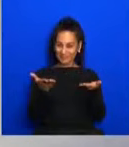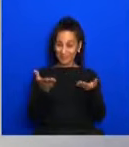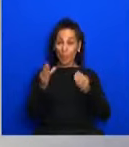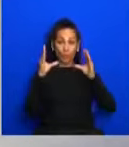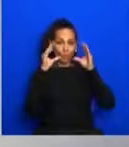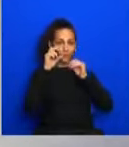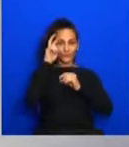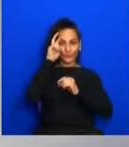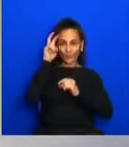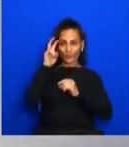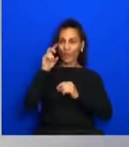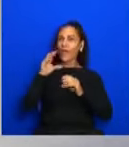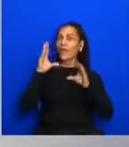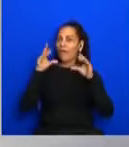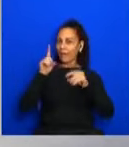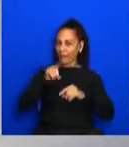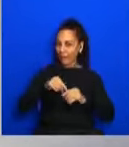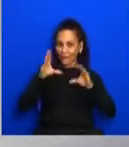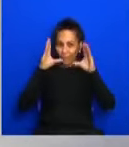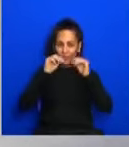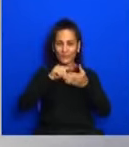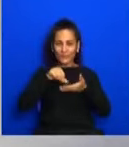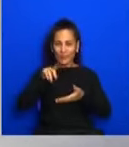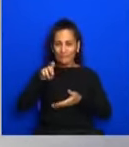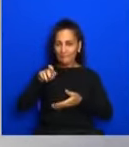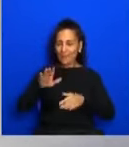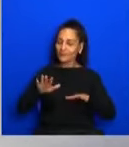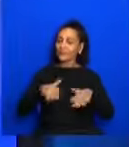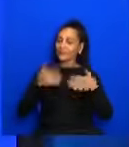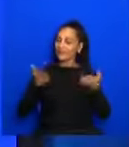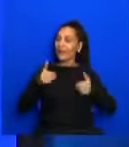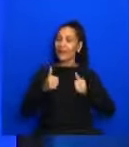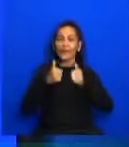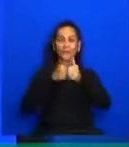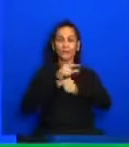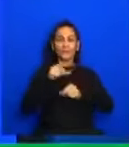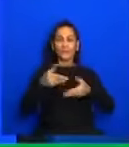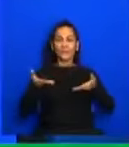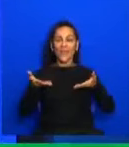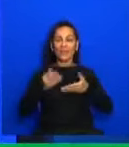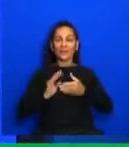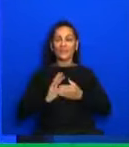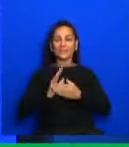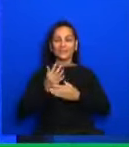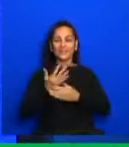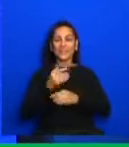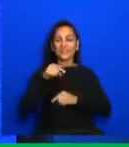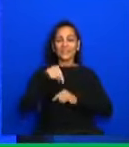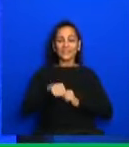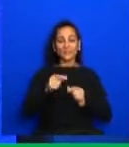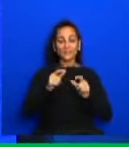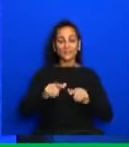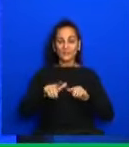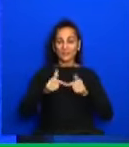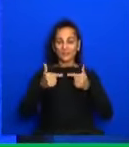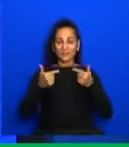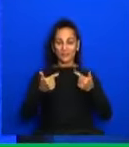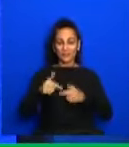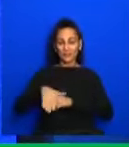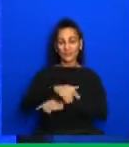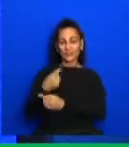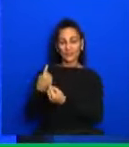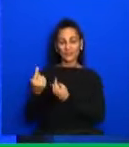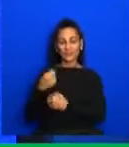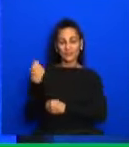por aí? Noite de quinta-feira é noite de Mega Sena, então acompanhe o sorteio que acontece agora, direto do Espaço da Sorte aqui na